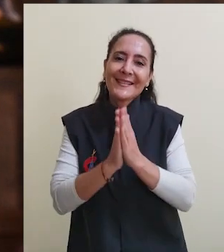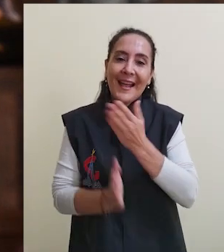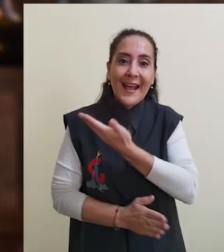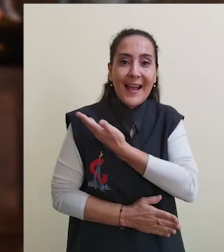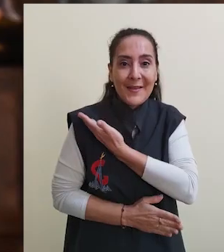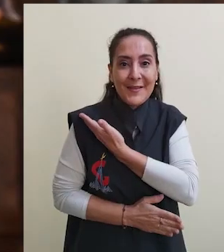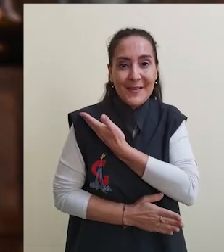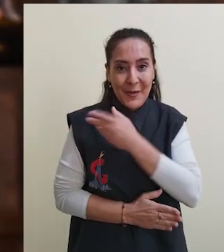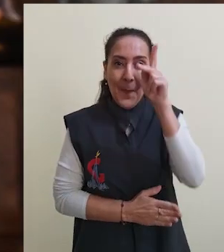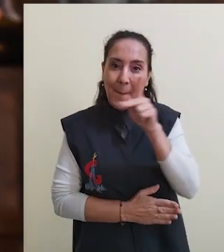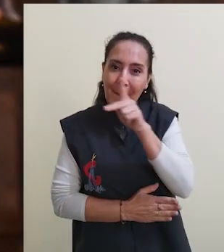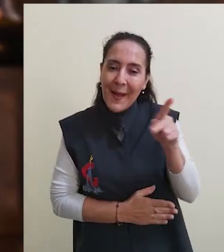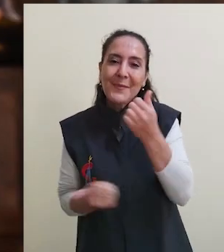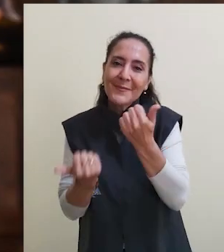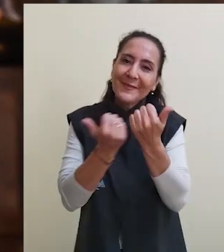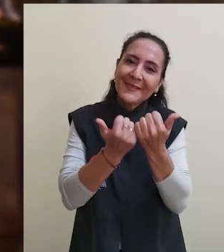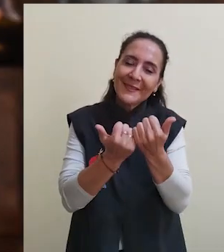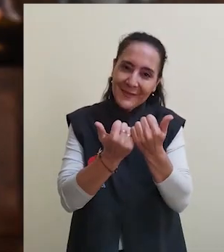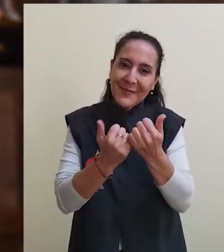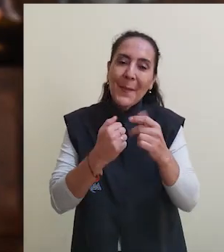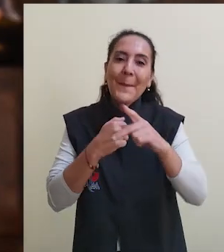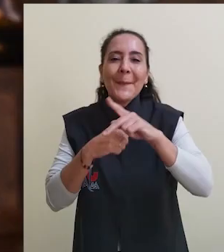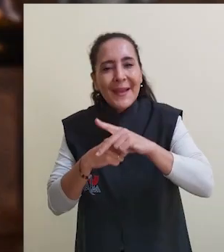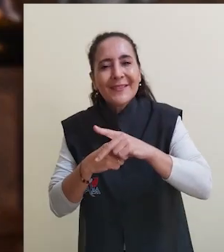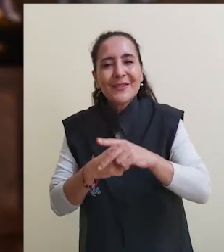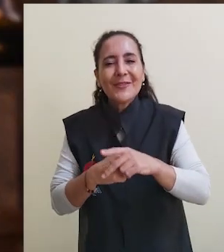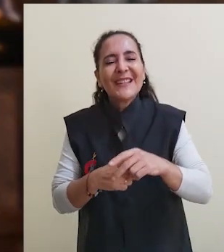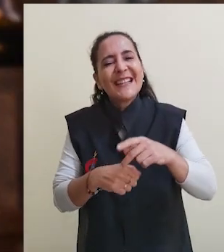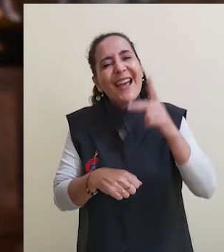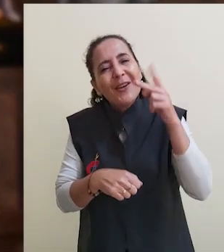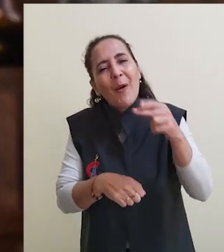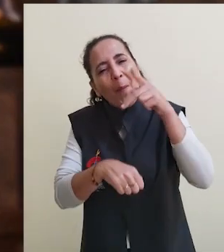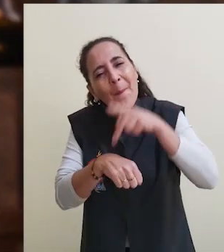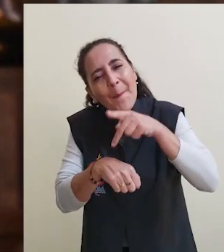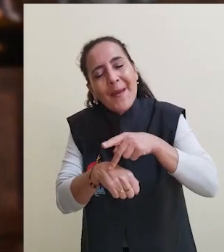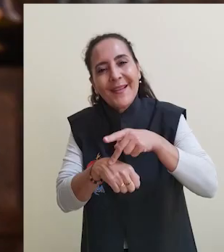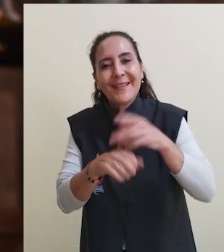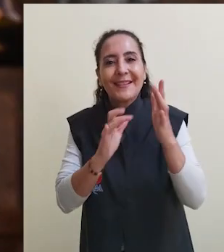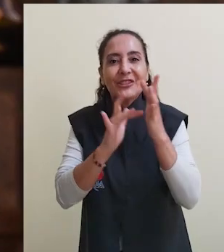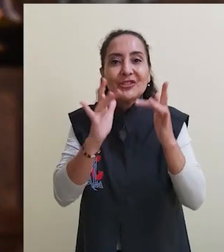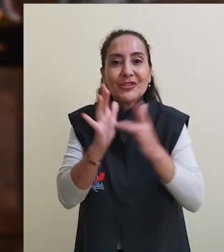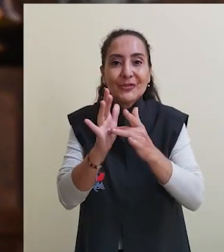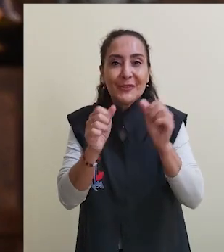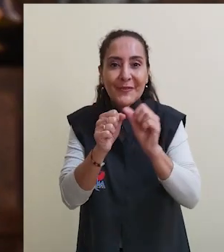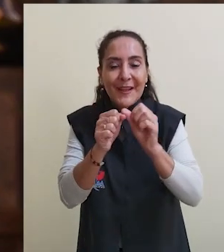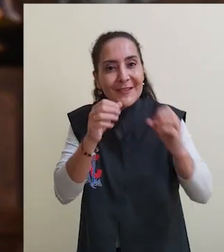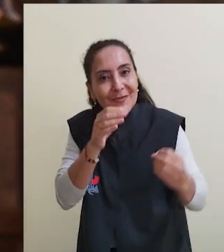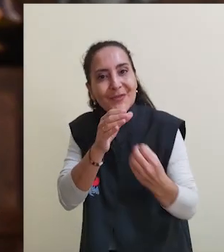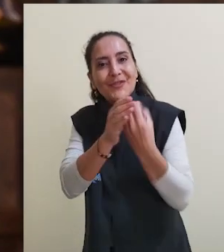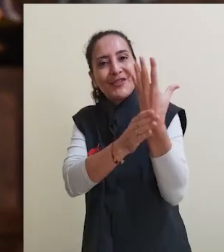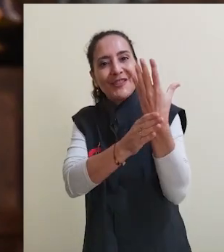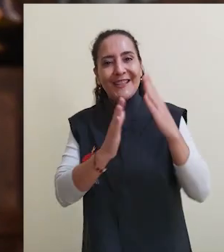o Papa Francisco, sucessor de Pedro, a rocha firme sobre a qual Jesus construiu